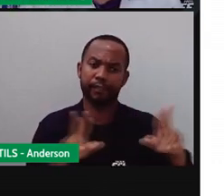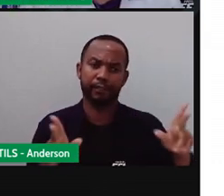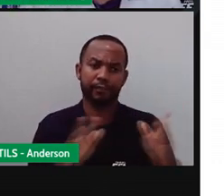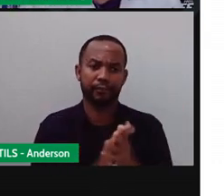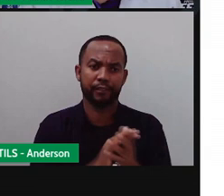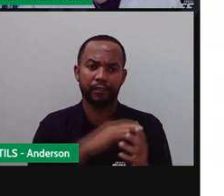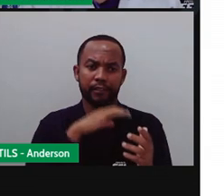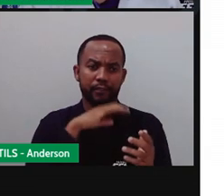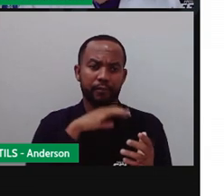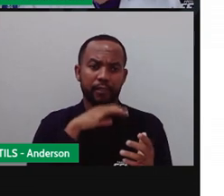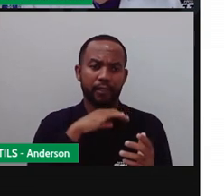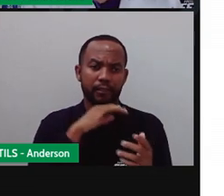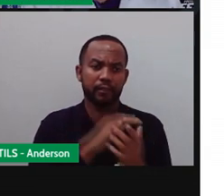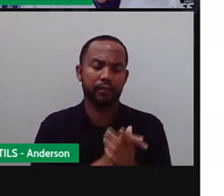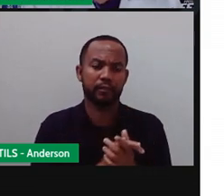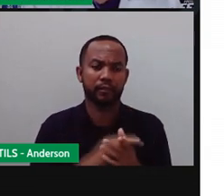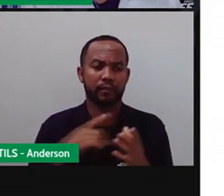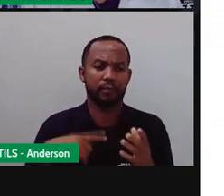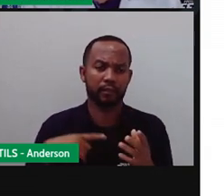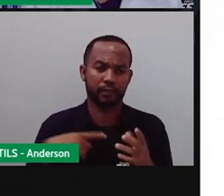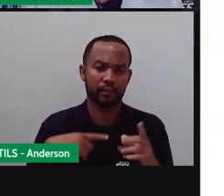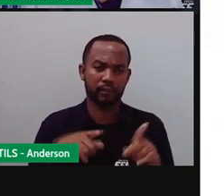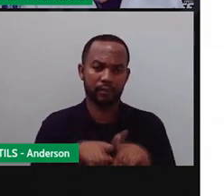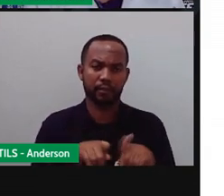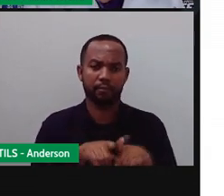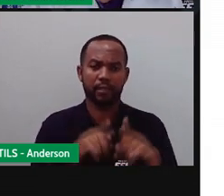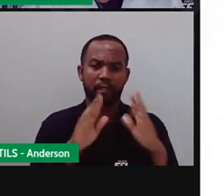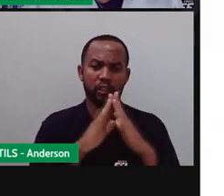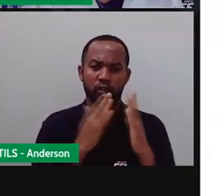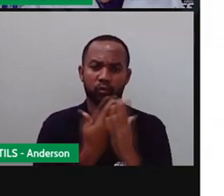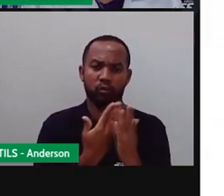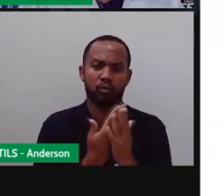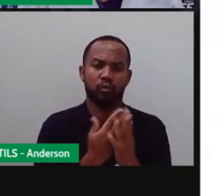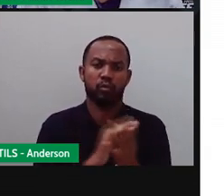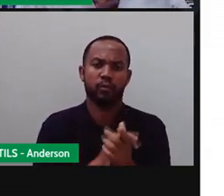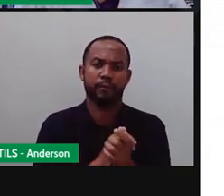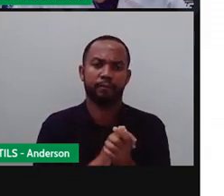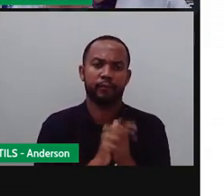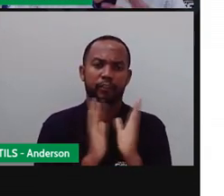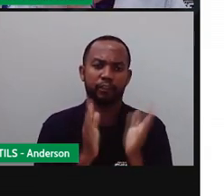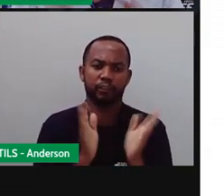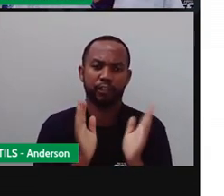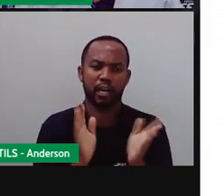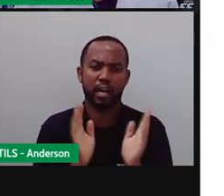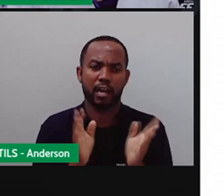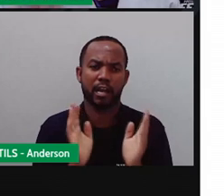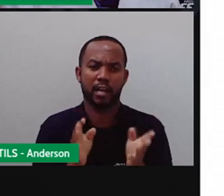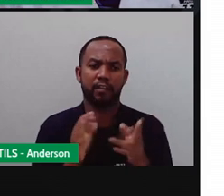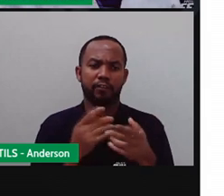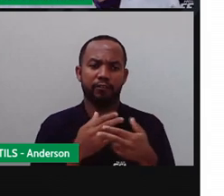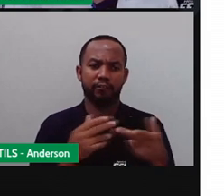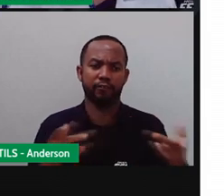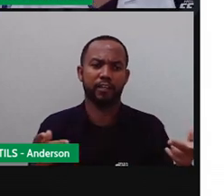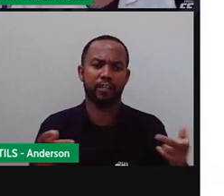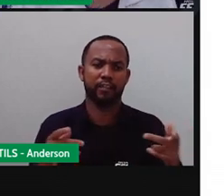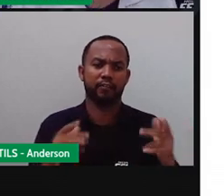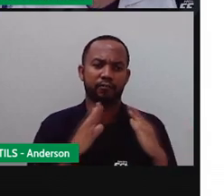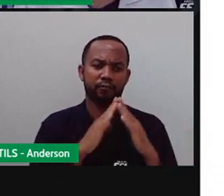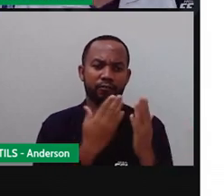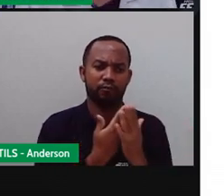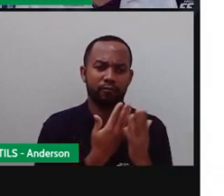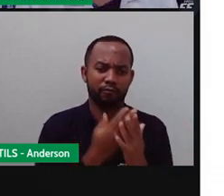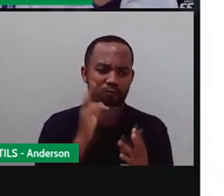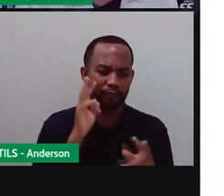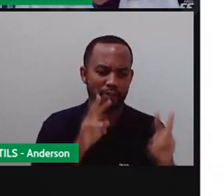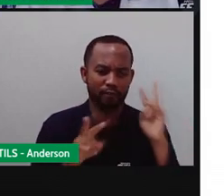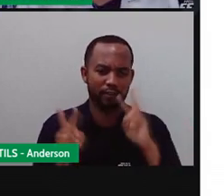desses animais. A gente também já estudou sobre isso aqui. Olha só, a gente já vai estudando várias coisas que a gente vai ver lá na